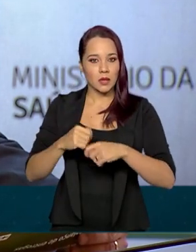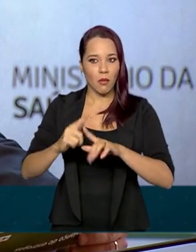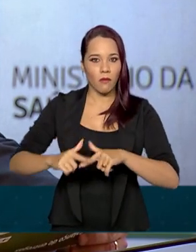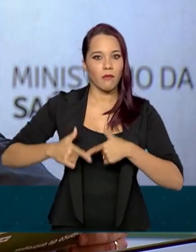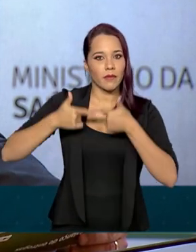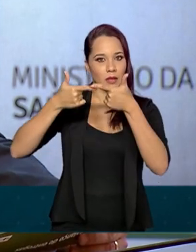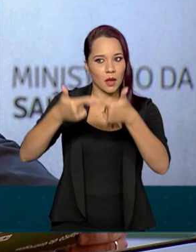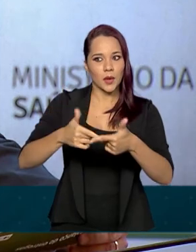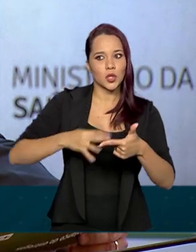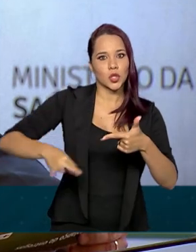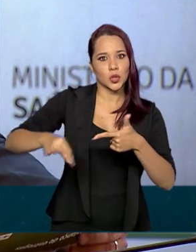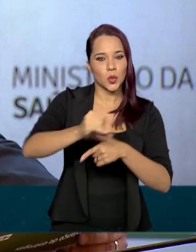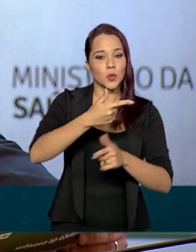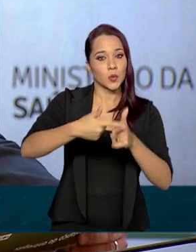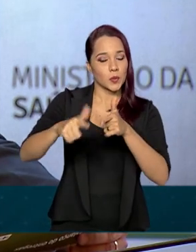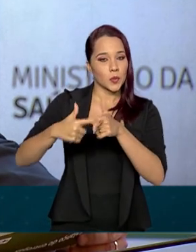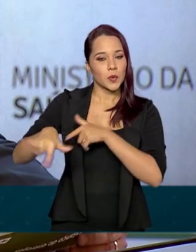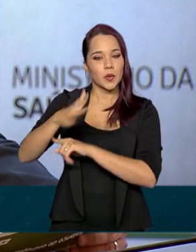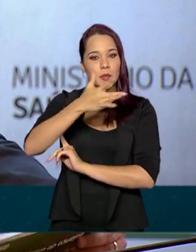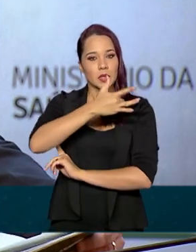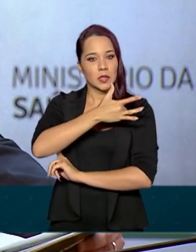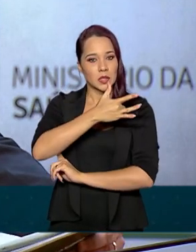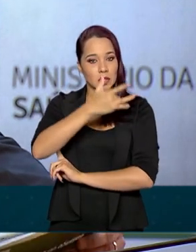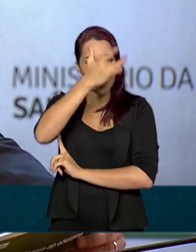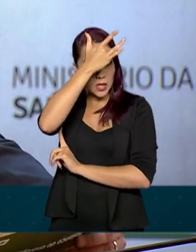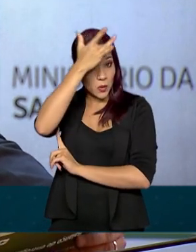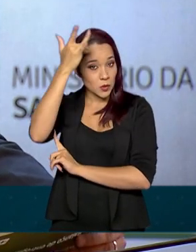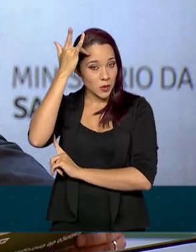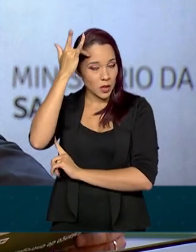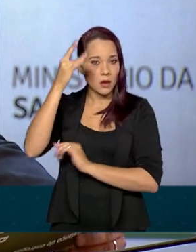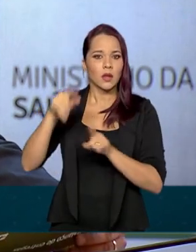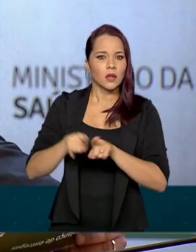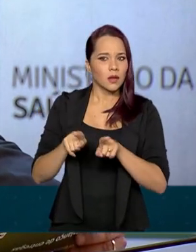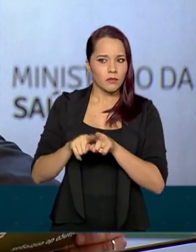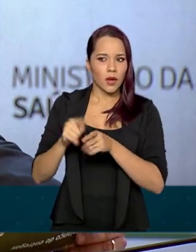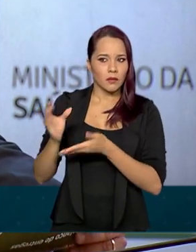enfrentamento de todos esses problemas de saúde mental. Por